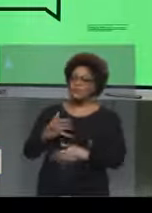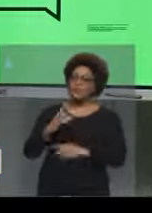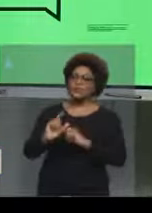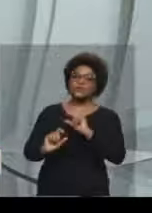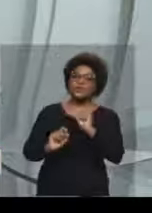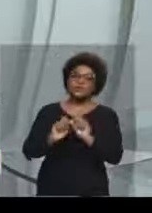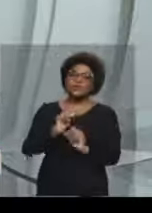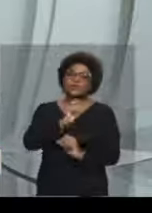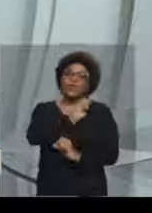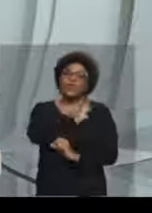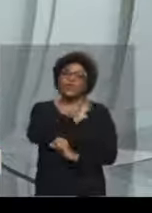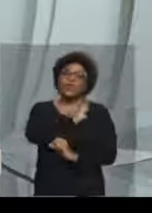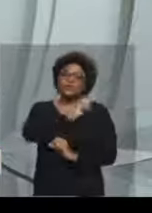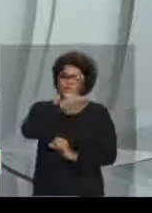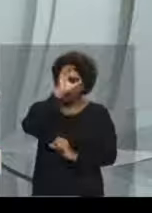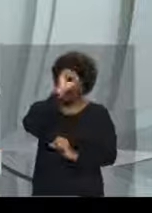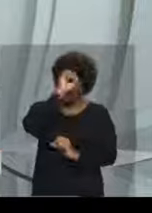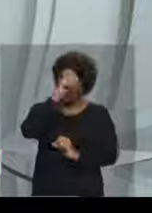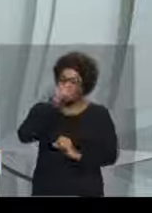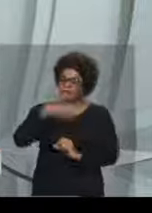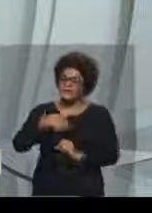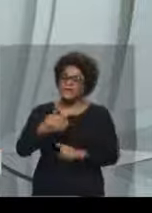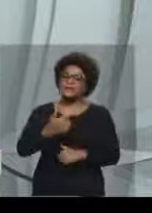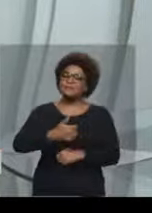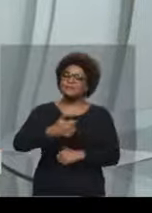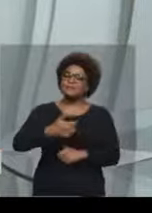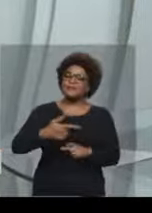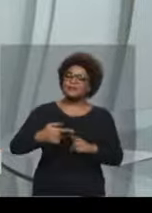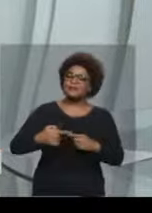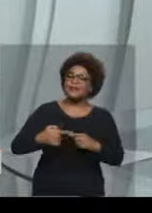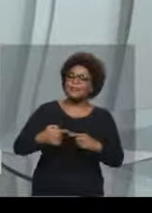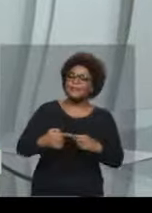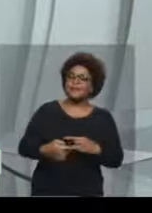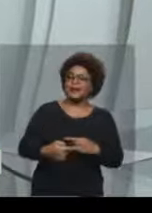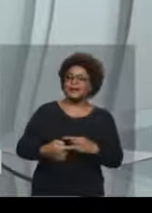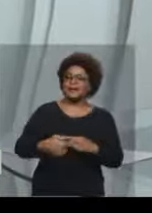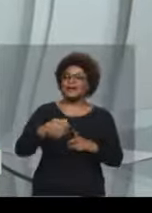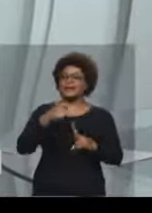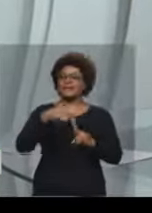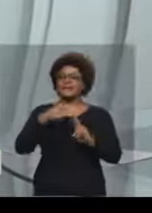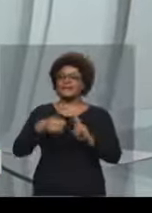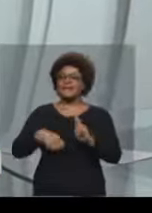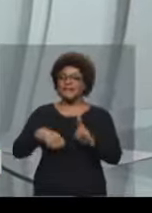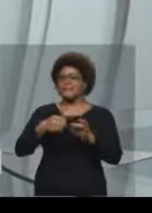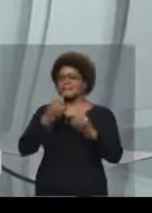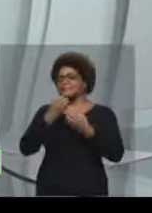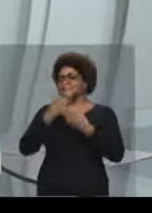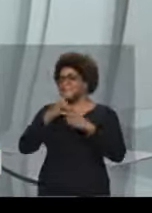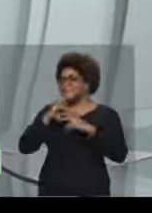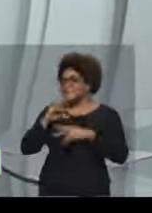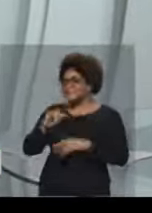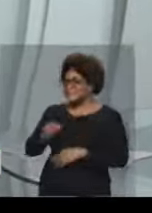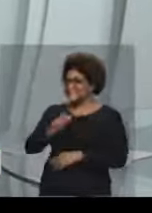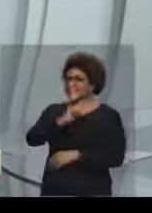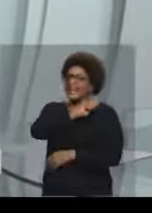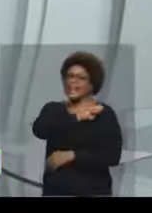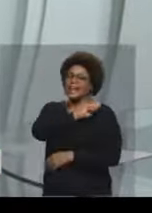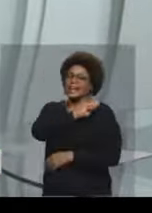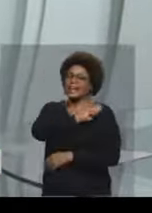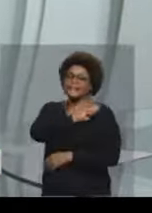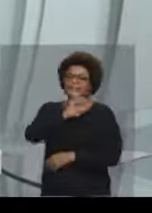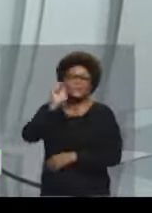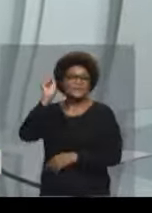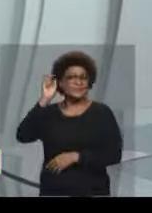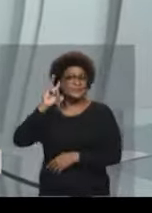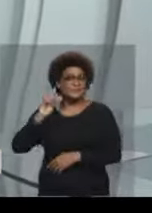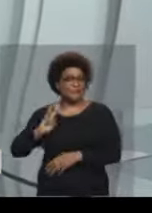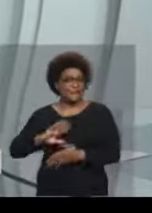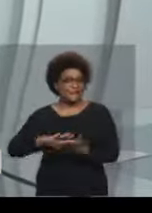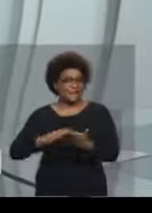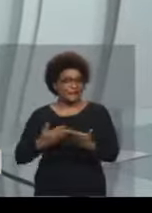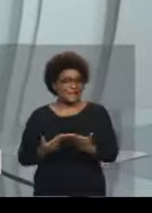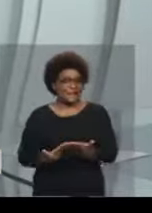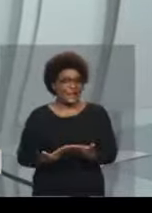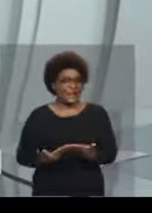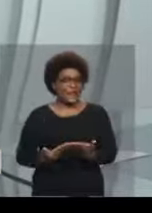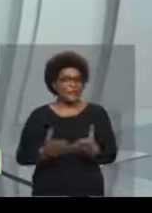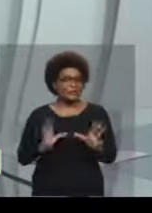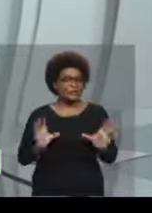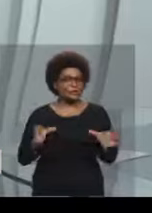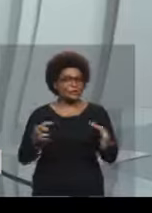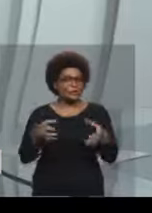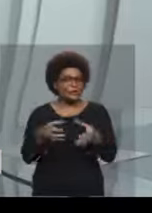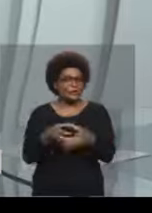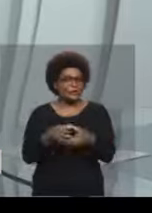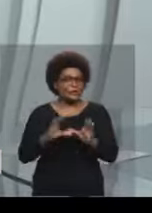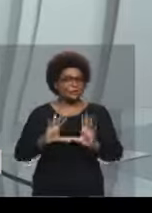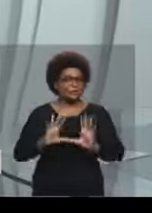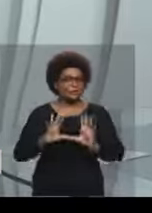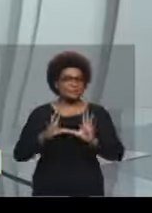bimestre. Bom dia, alunos. Bom dia, Val. Bom dia, Rose. Bom dia, equipe. É um